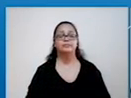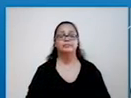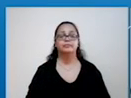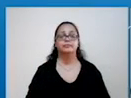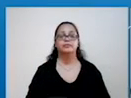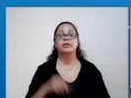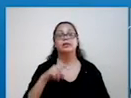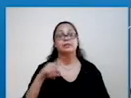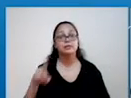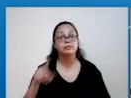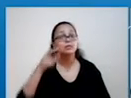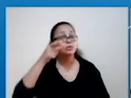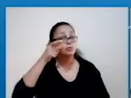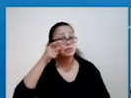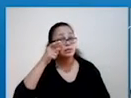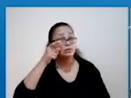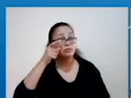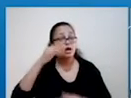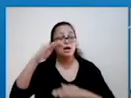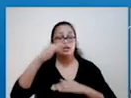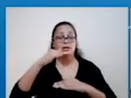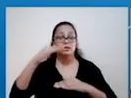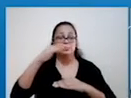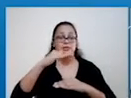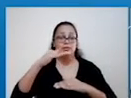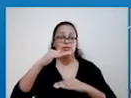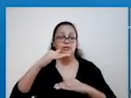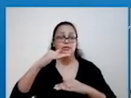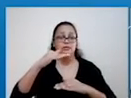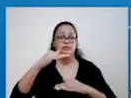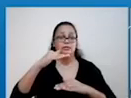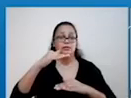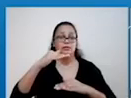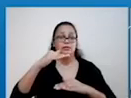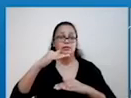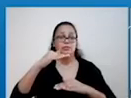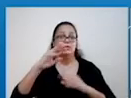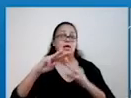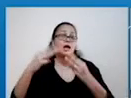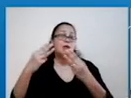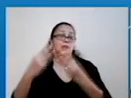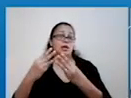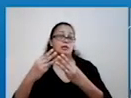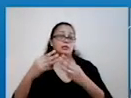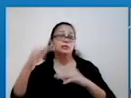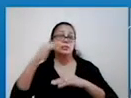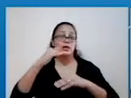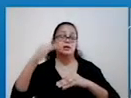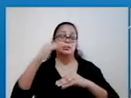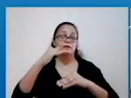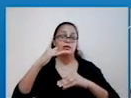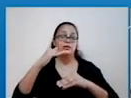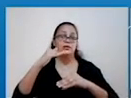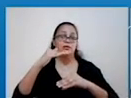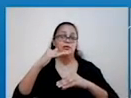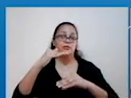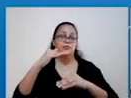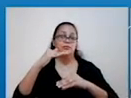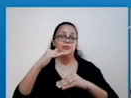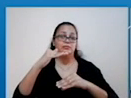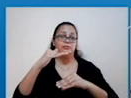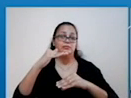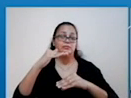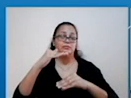se você observar na parte de cima do símbolo atômico, nós temos o número de massa. No caso aqui, nós temos